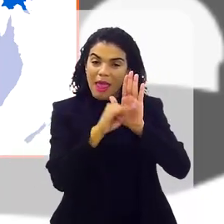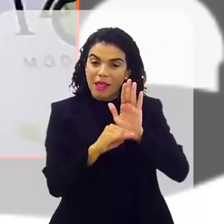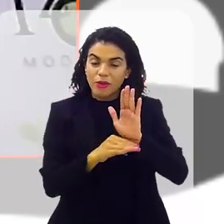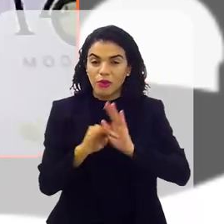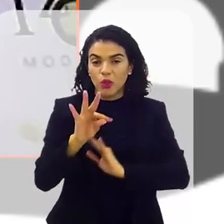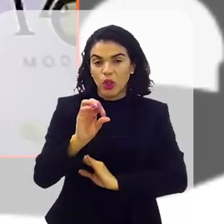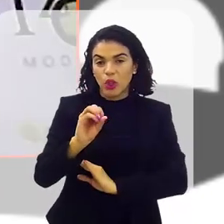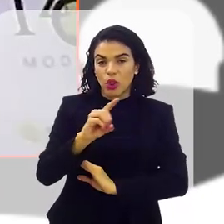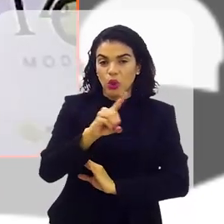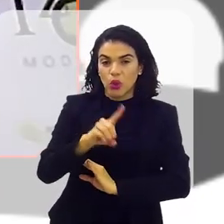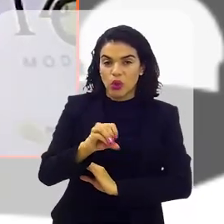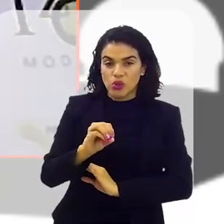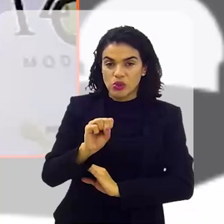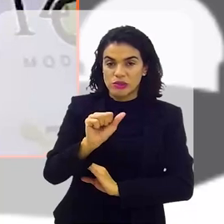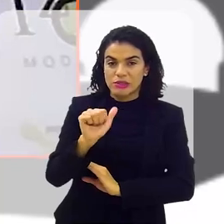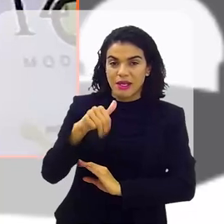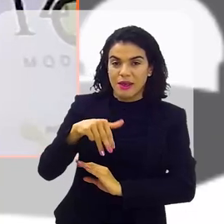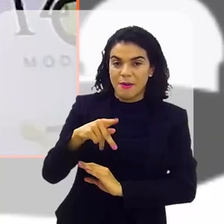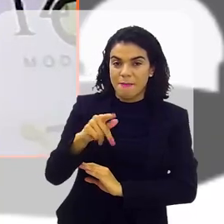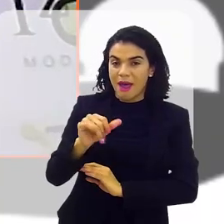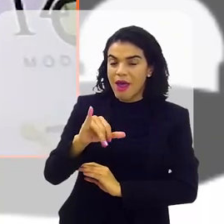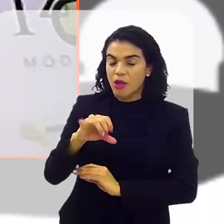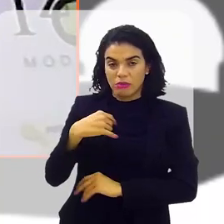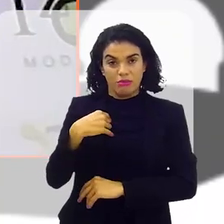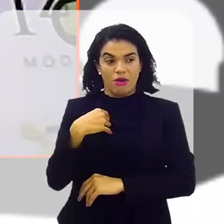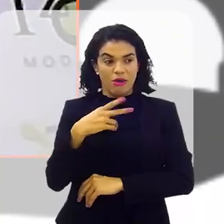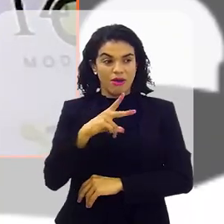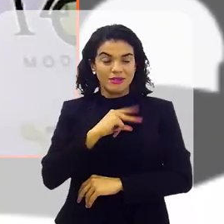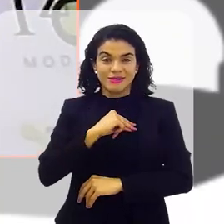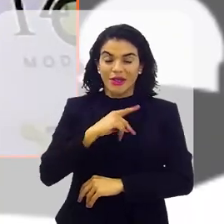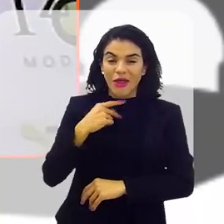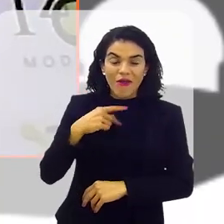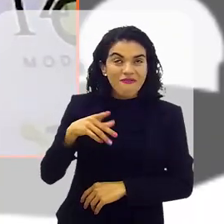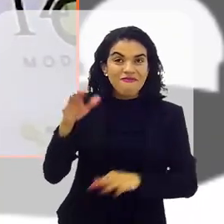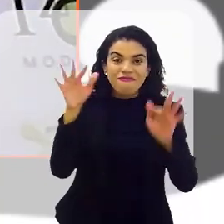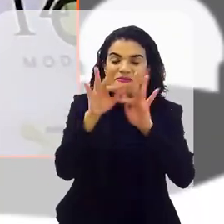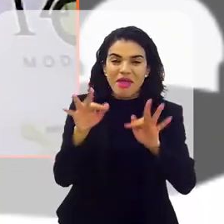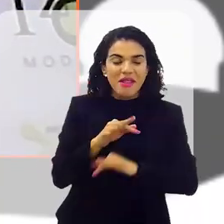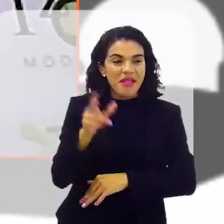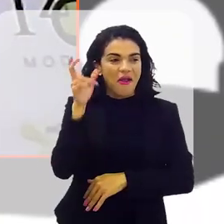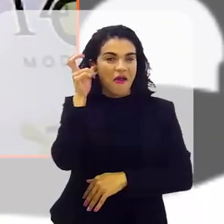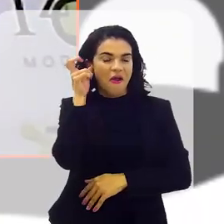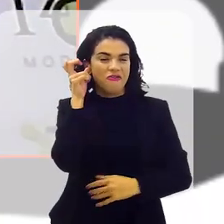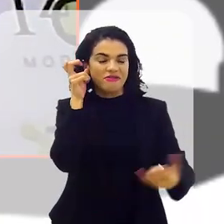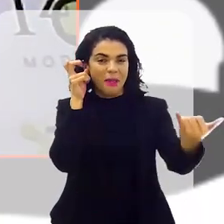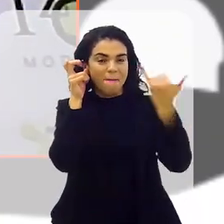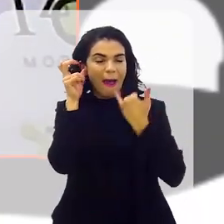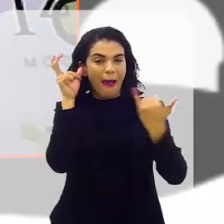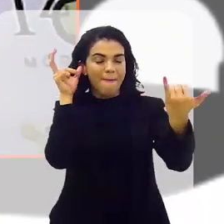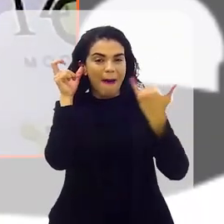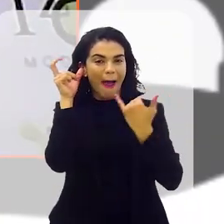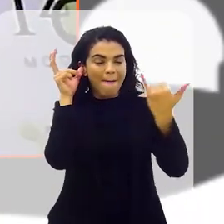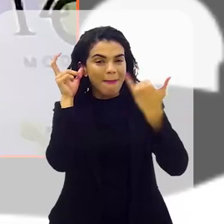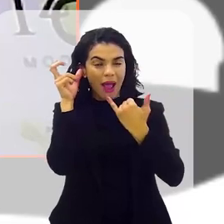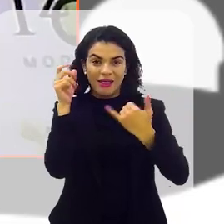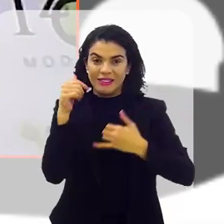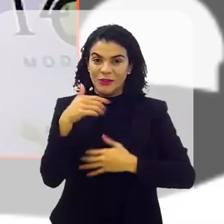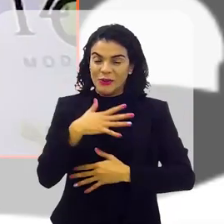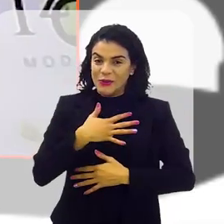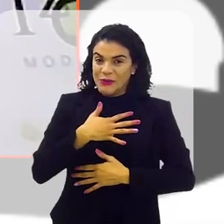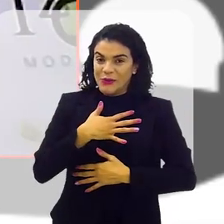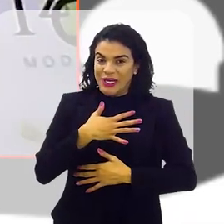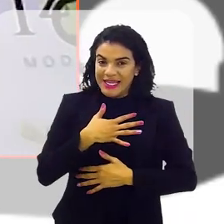eu fico feliz demais de ouvir isso de você principalmente porque eu sei do seu talento não